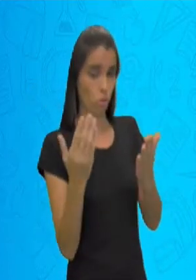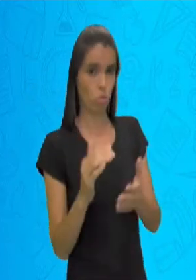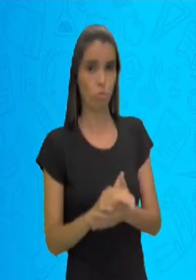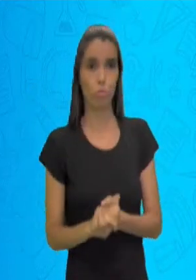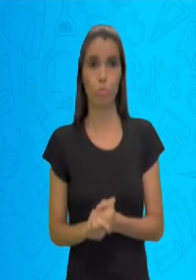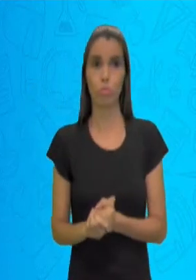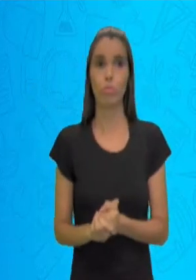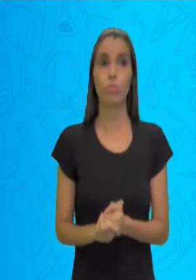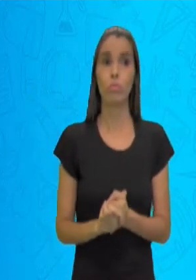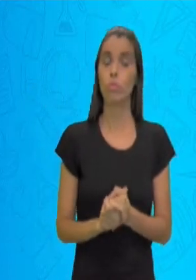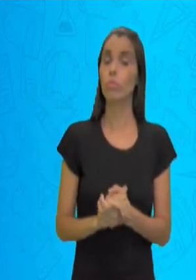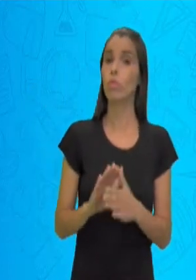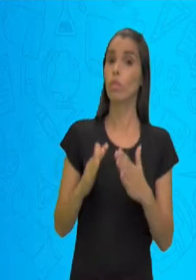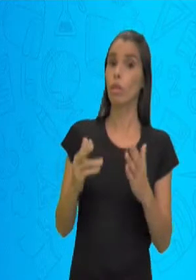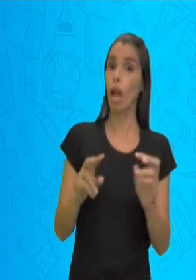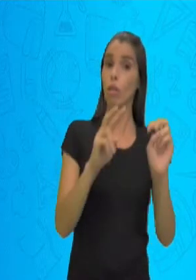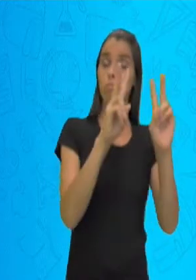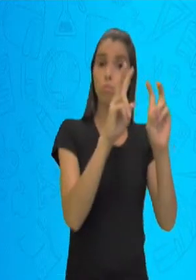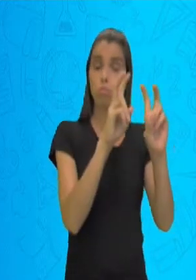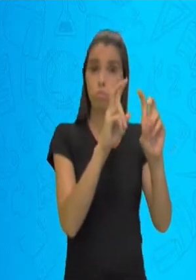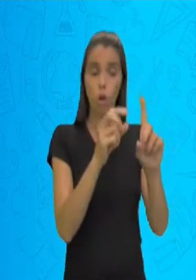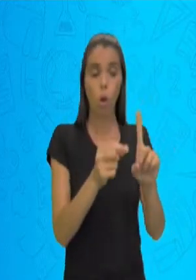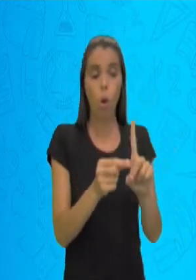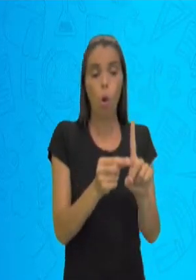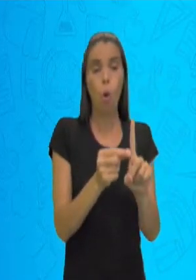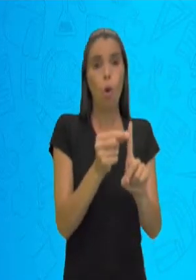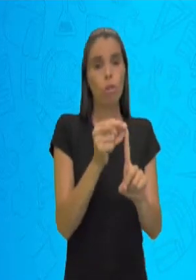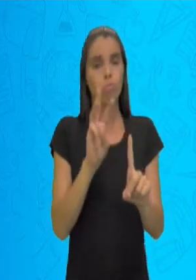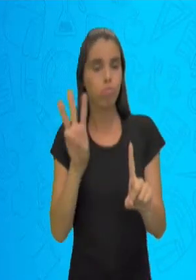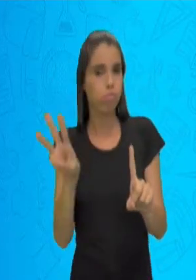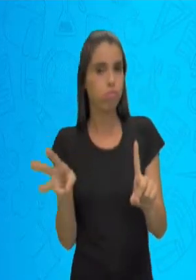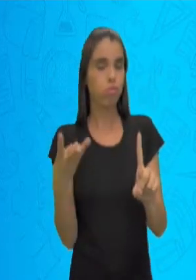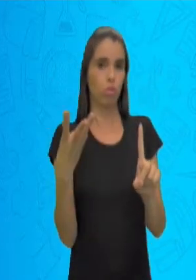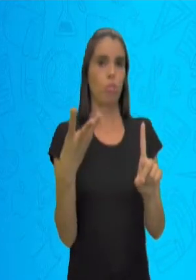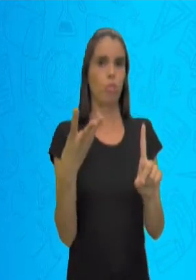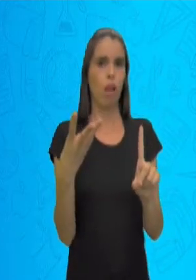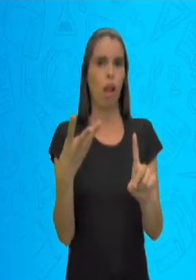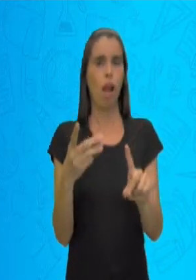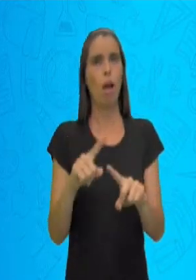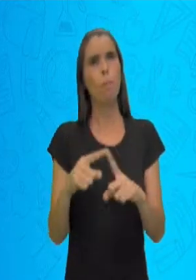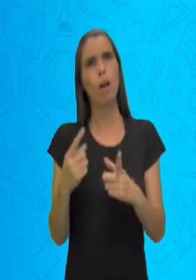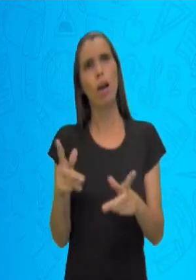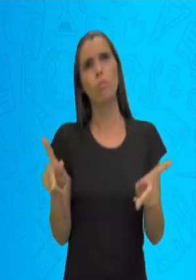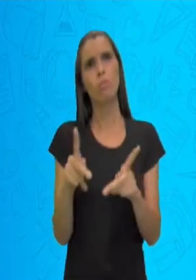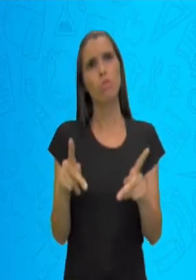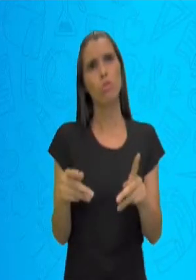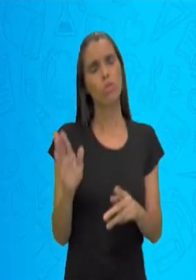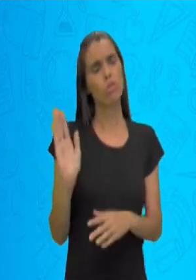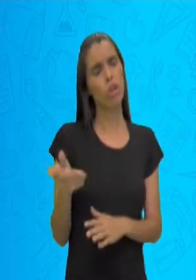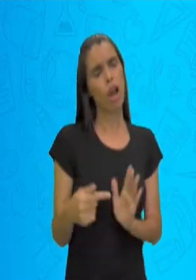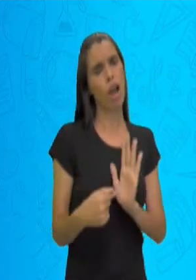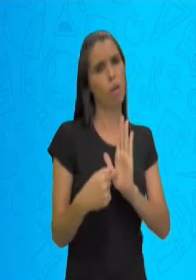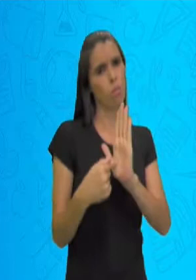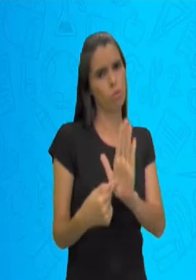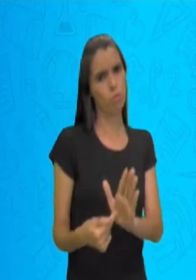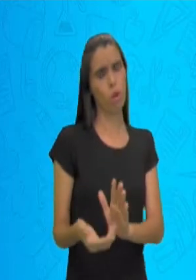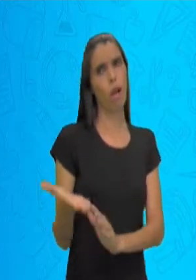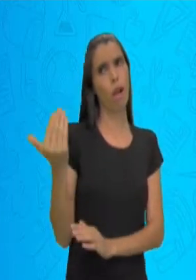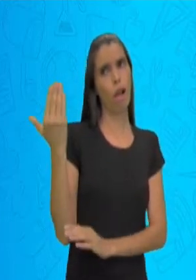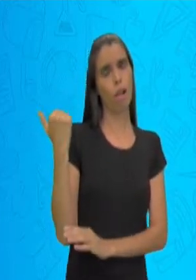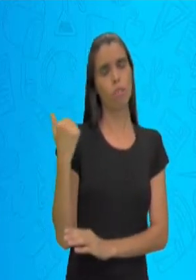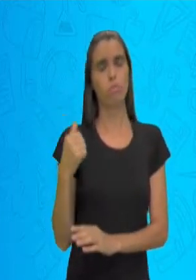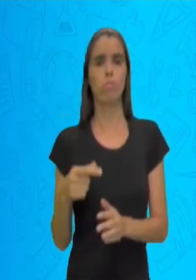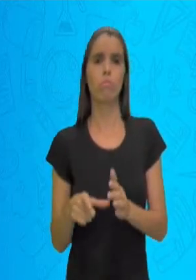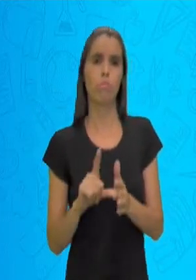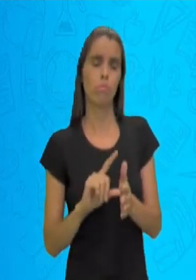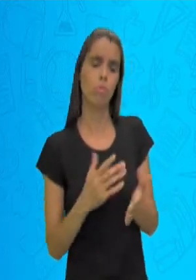Você já pode estar falando assim, professora, mas nós já falamos sobre unidade. Sim, verdade. Nós falamos sobre a unidade